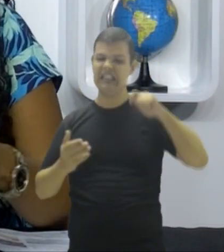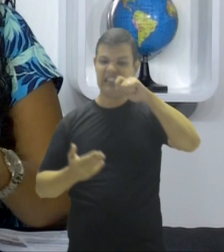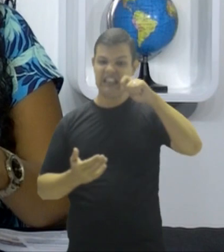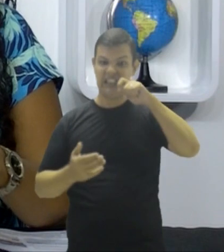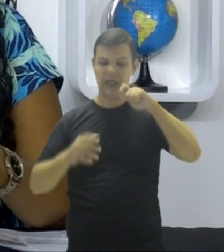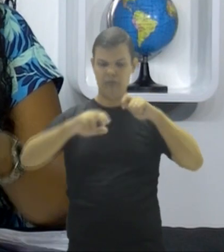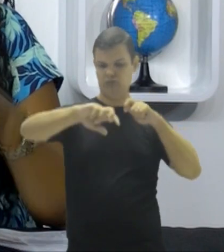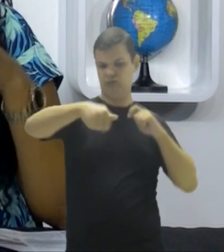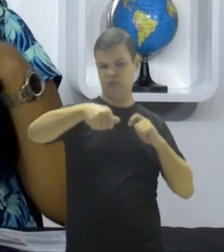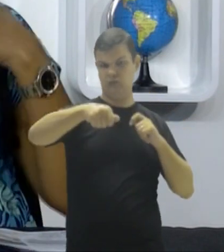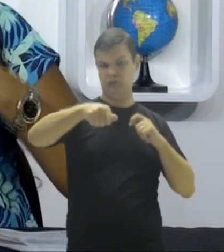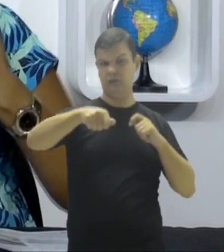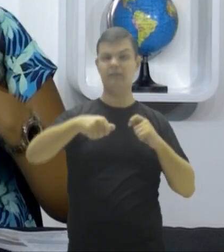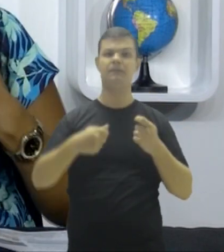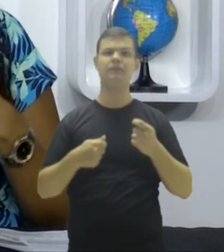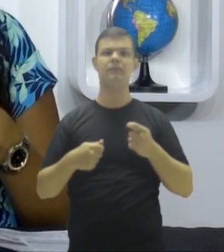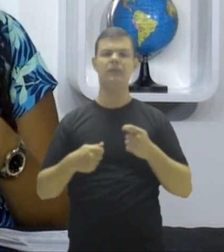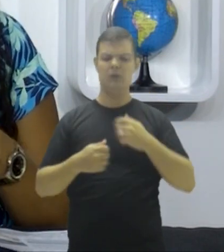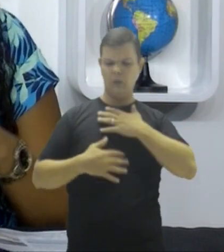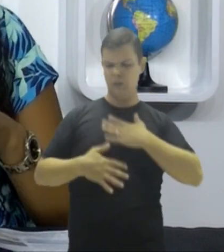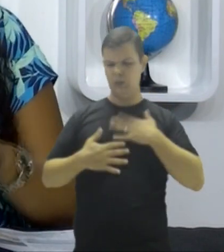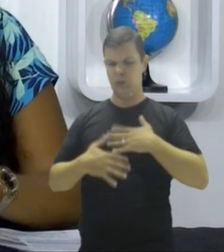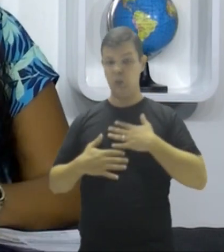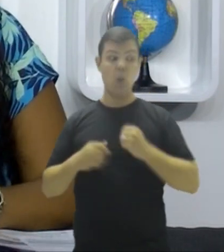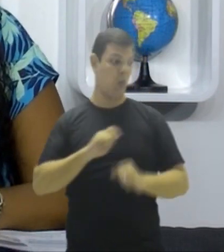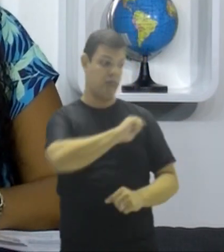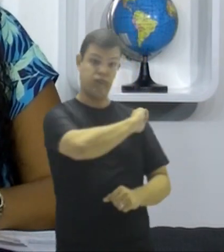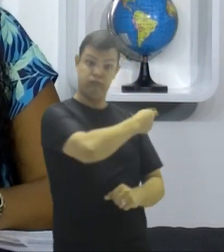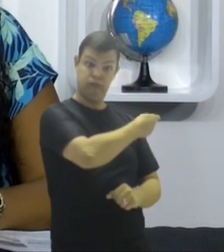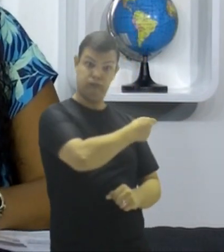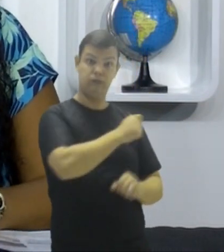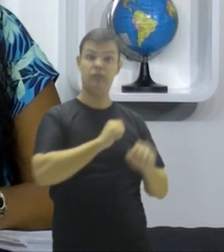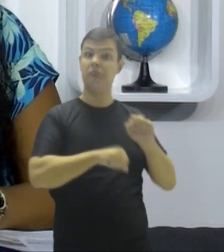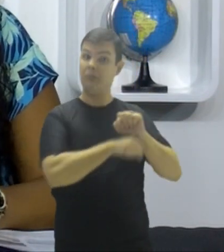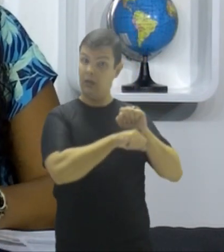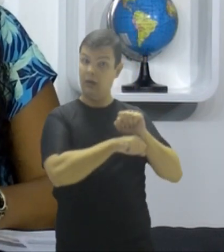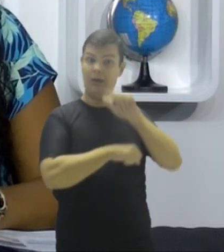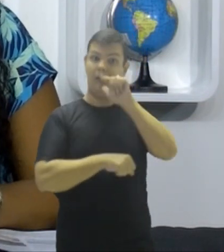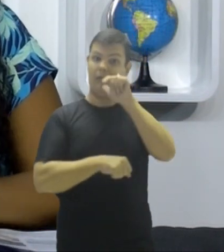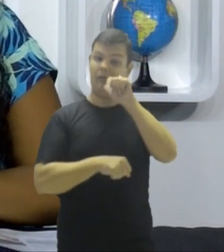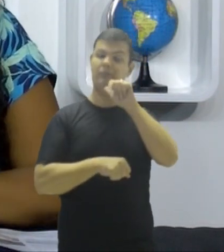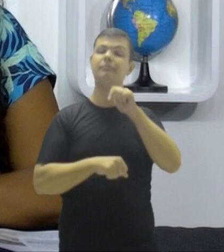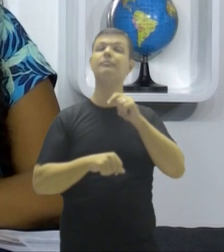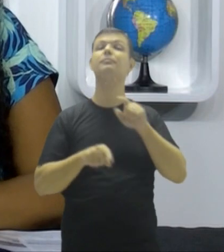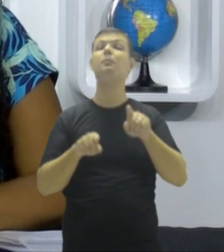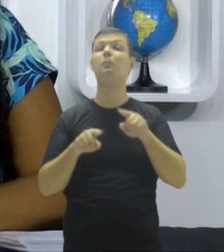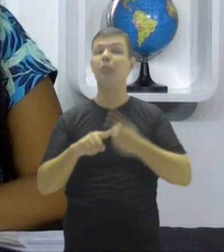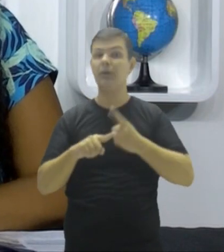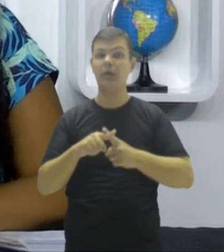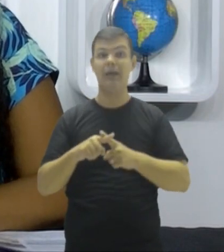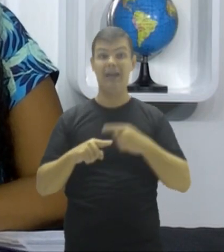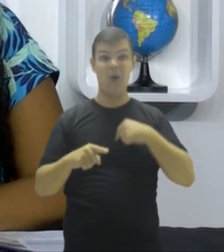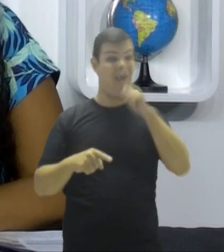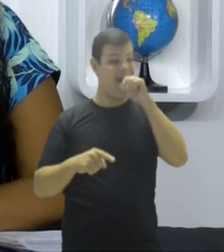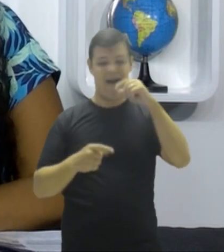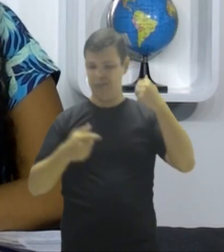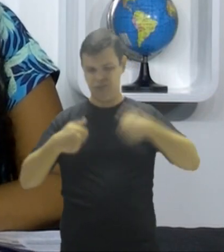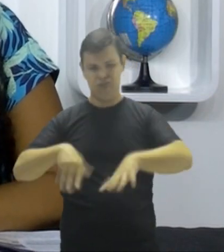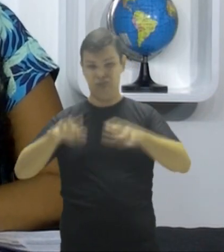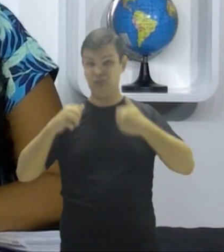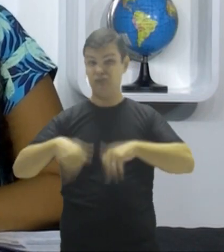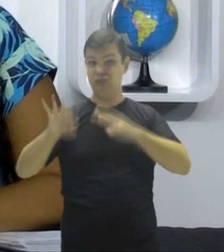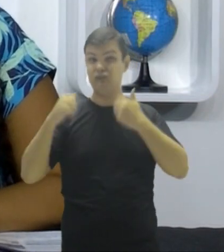os dentes, fechar a torneira. Quando está se ensaboando, fechar a torneira também. Porque esse consumo excessivo de